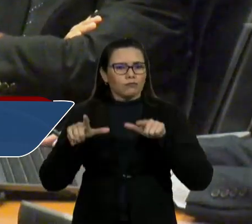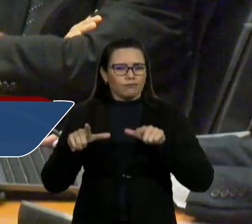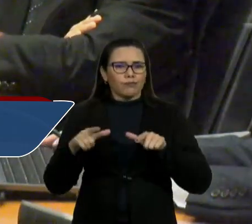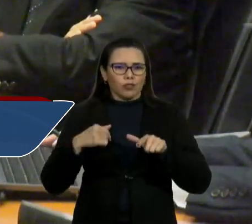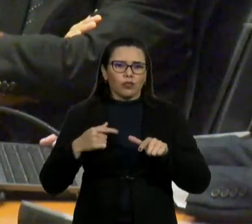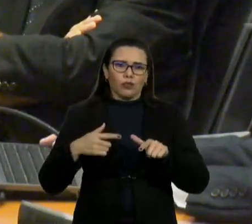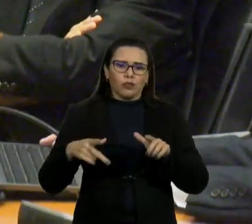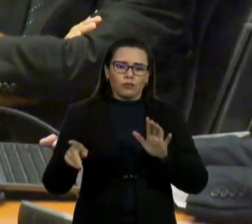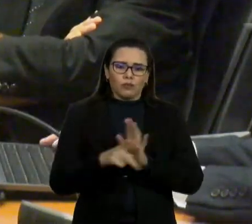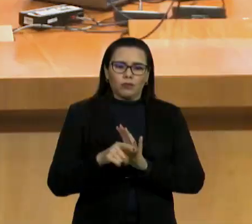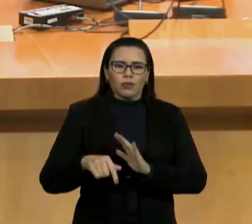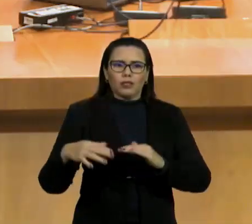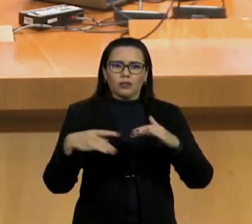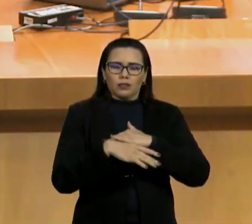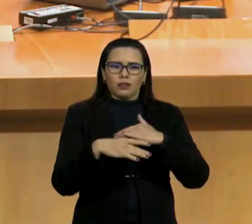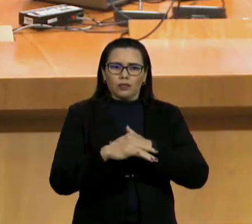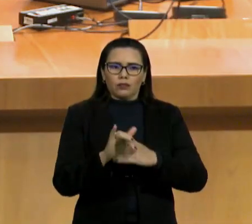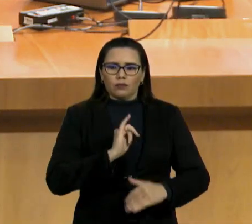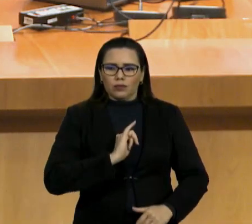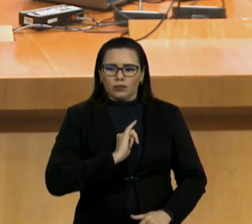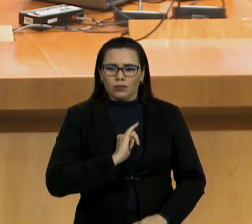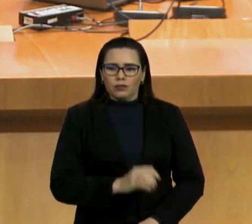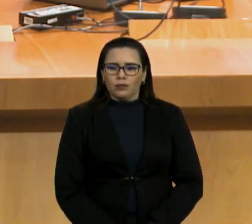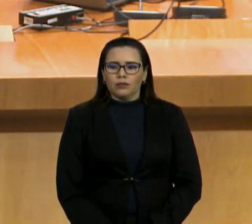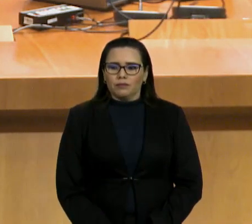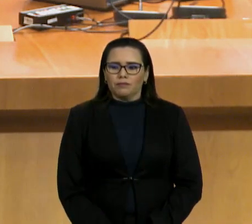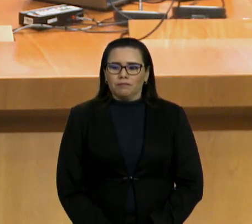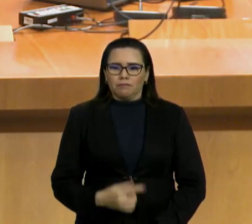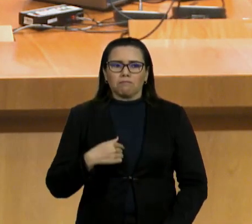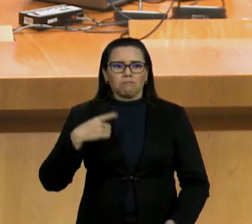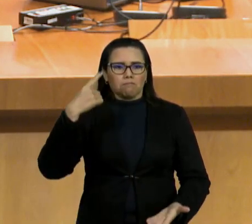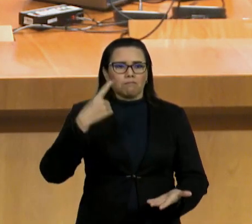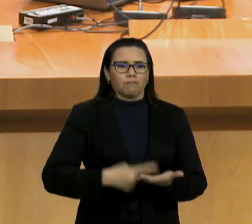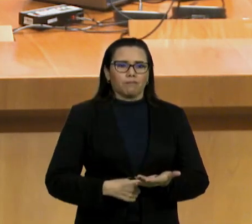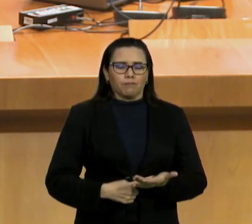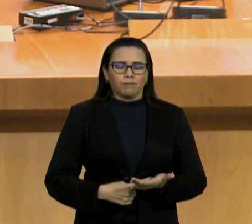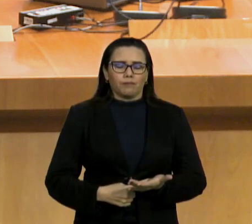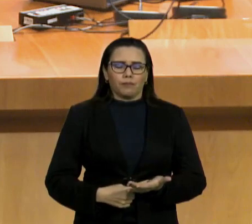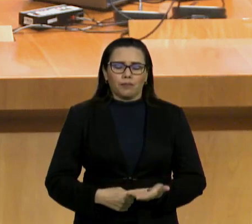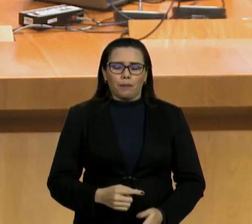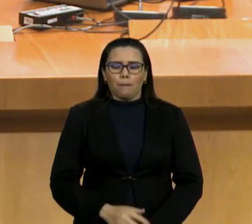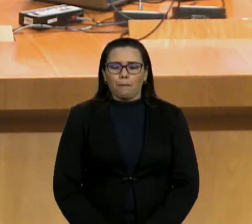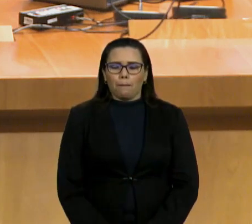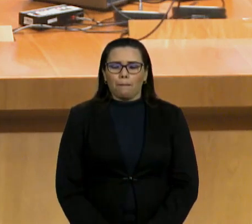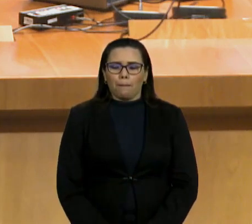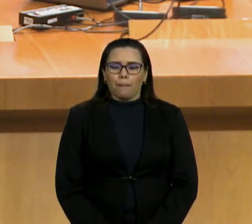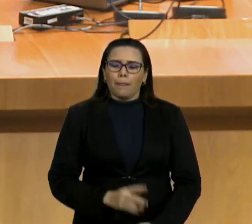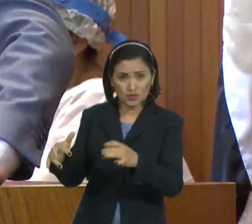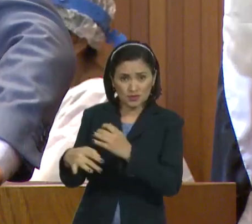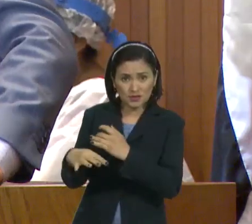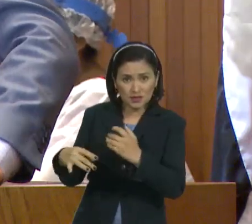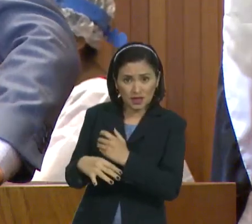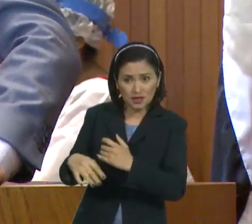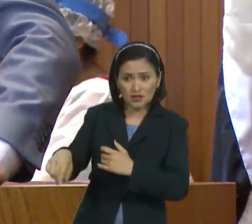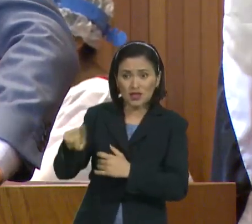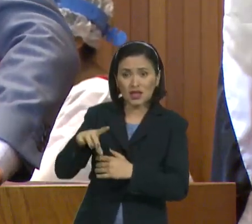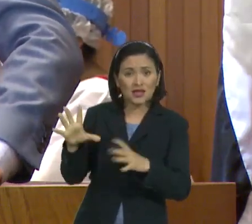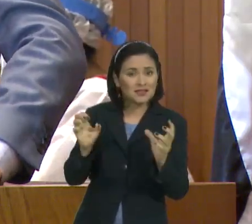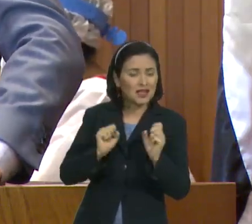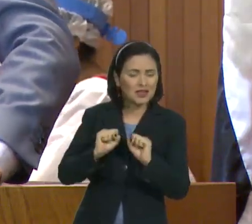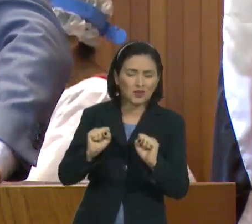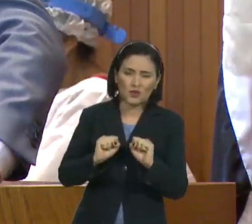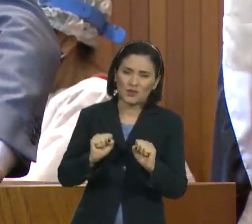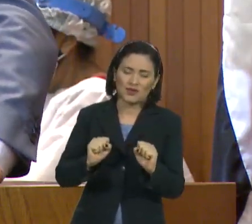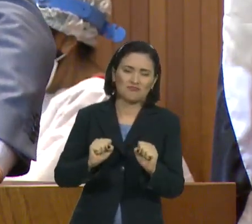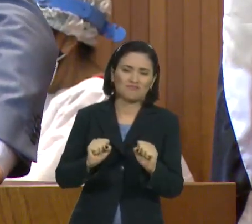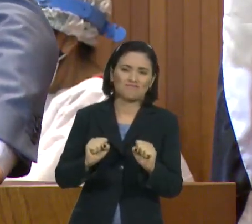afetivos com a cidade naturalmente o compromisso em sempre poder ajudar a cidade melhor do